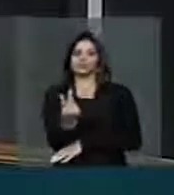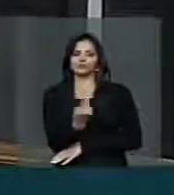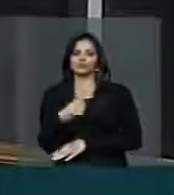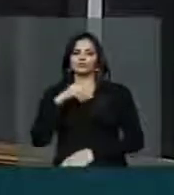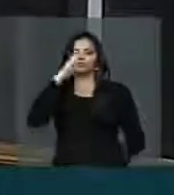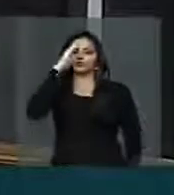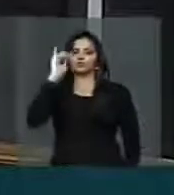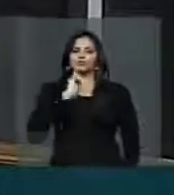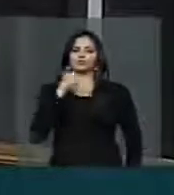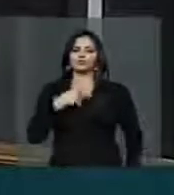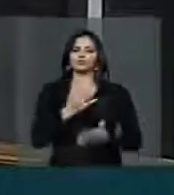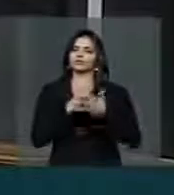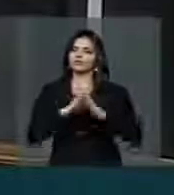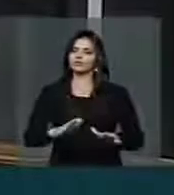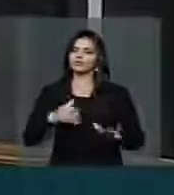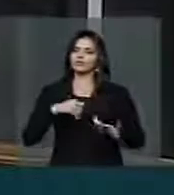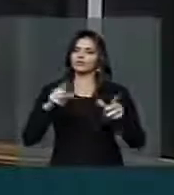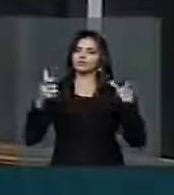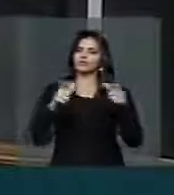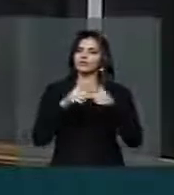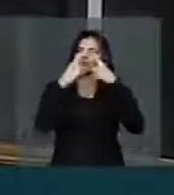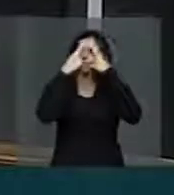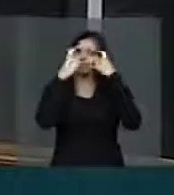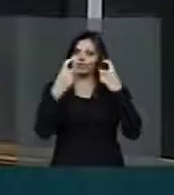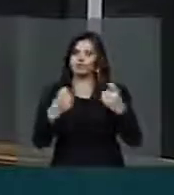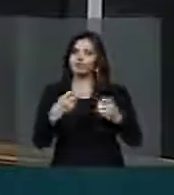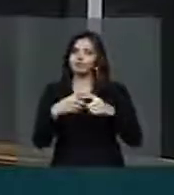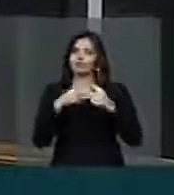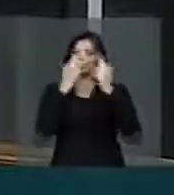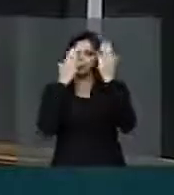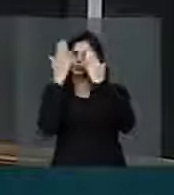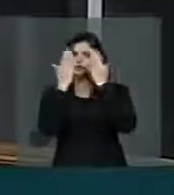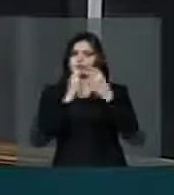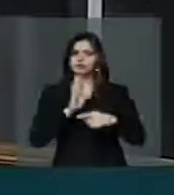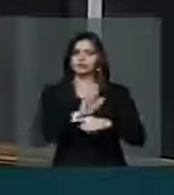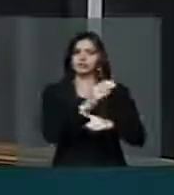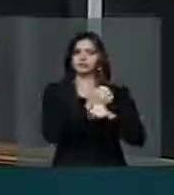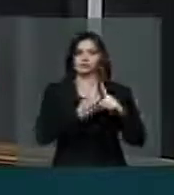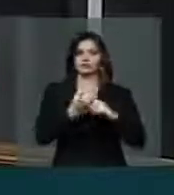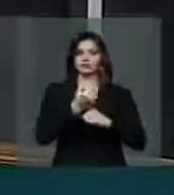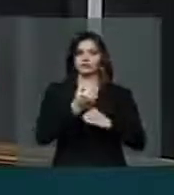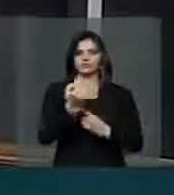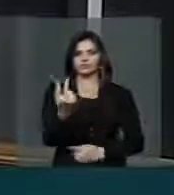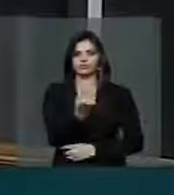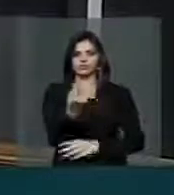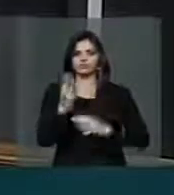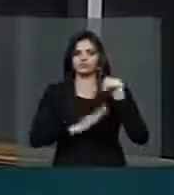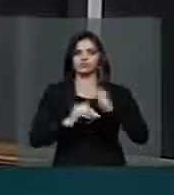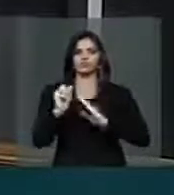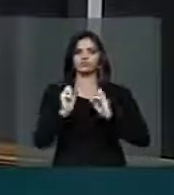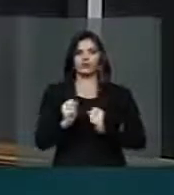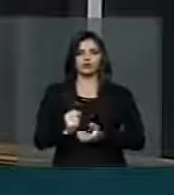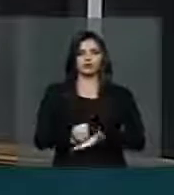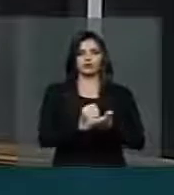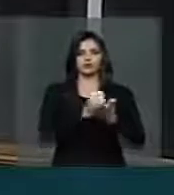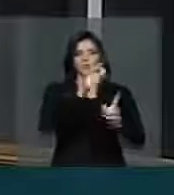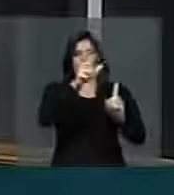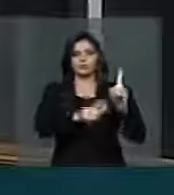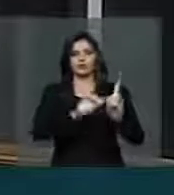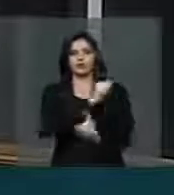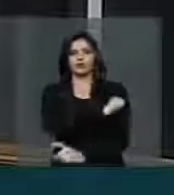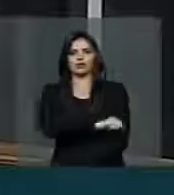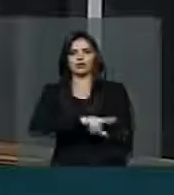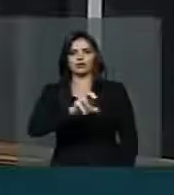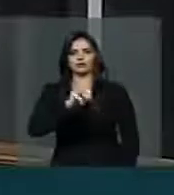no combate à violência, já que os psicólogos e assistentes sociais podem garantir o apoio ao aluno que